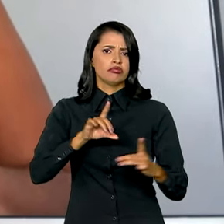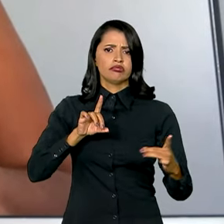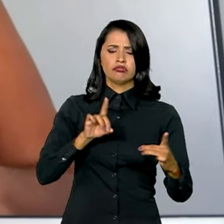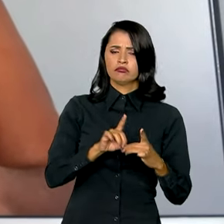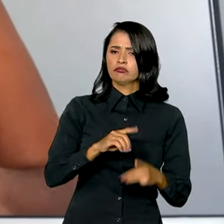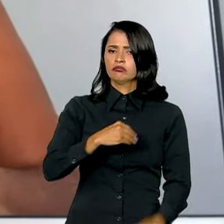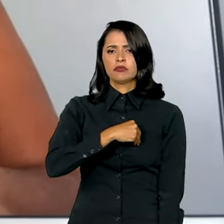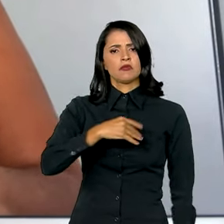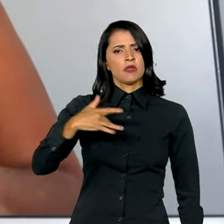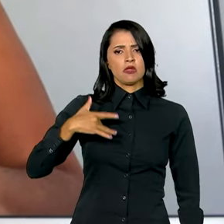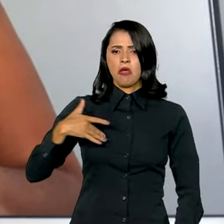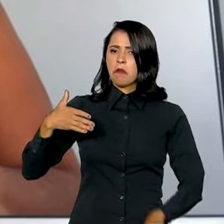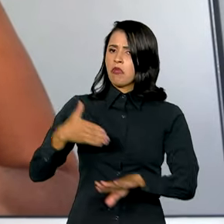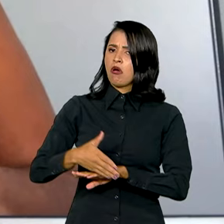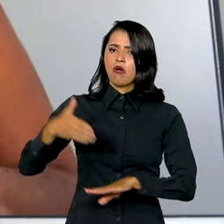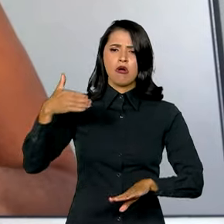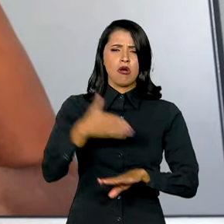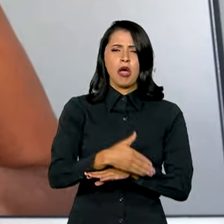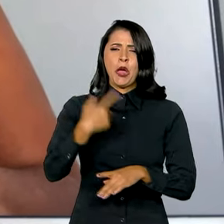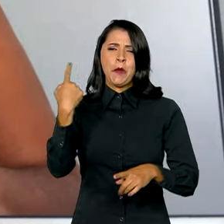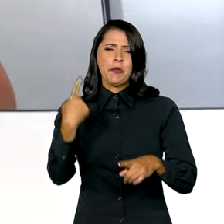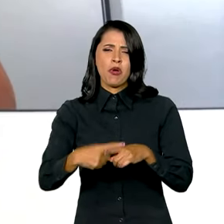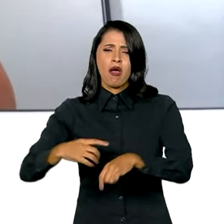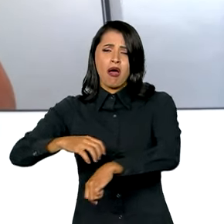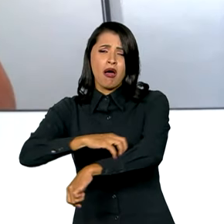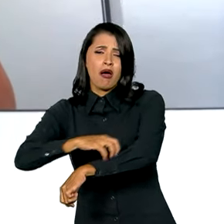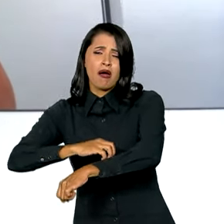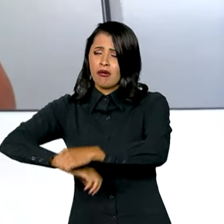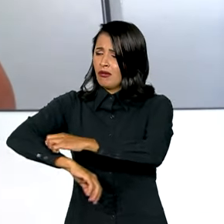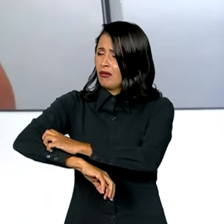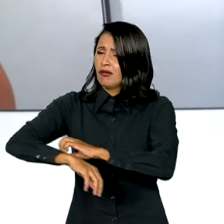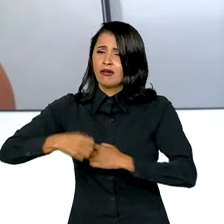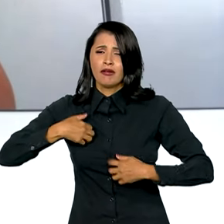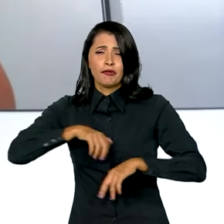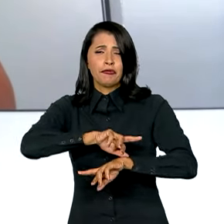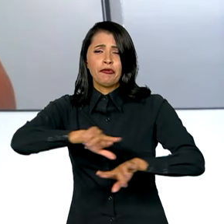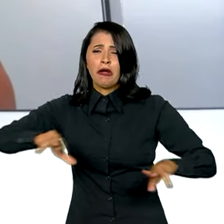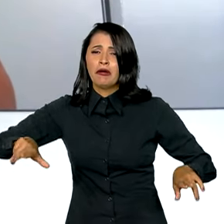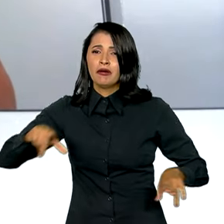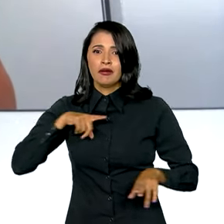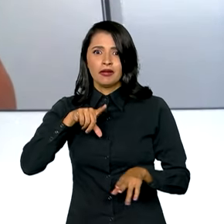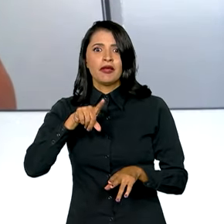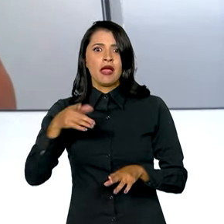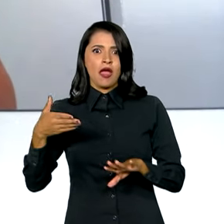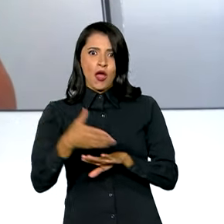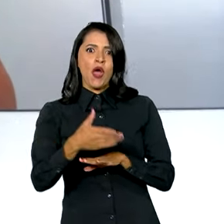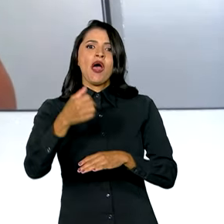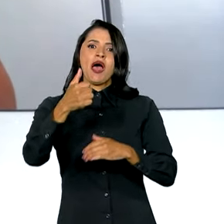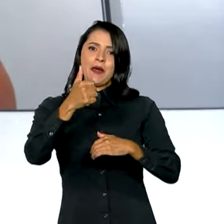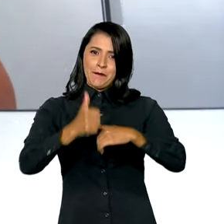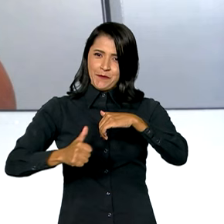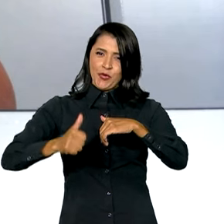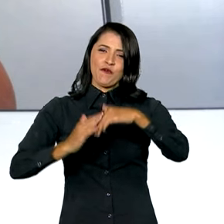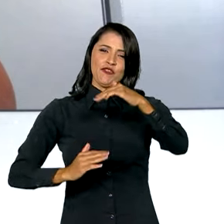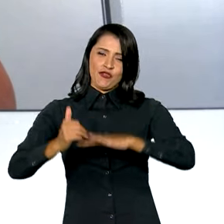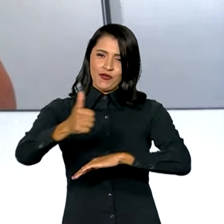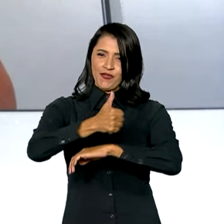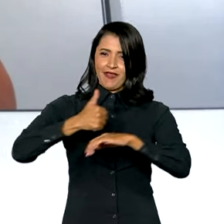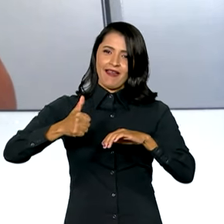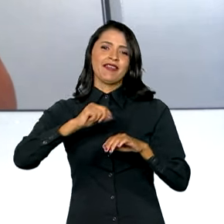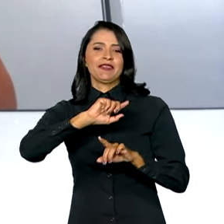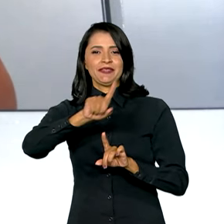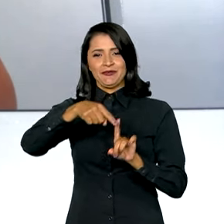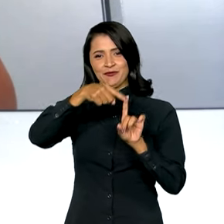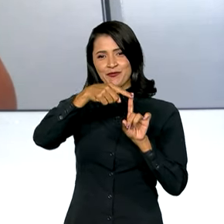de saúde por conta de uma série de alergias. Desde que a unidade recebeu dois profissionais do programa Mais Médicos,